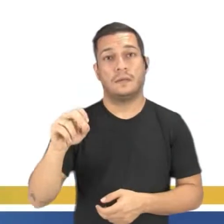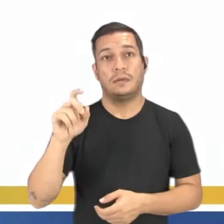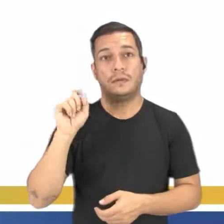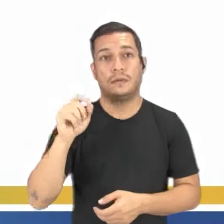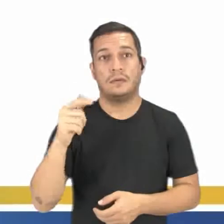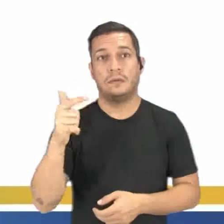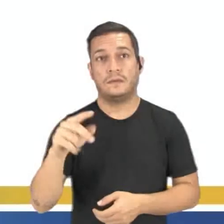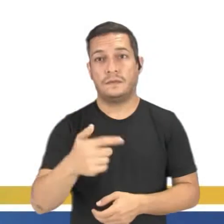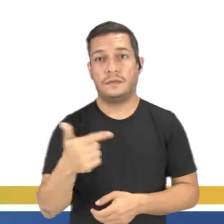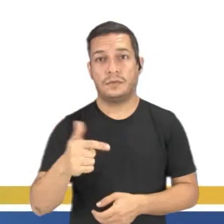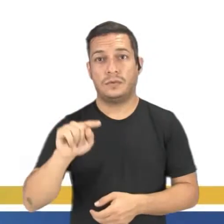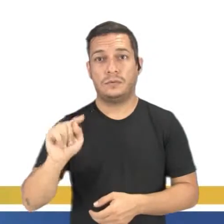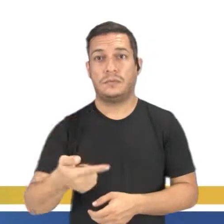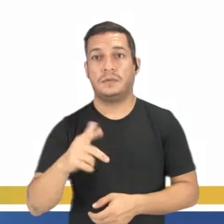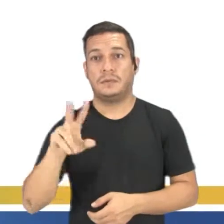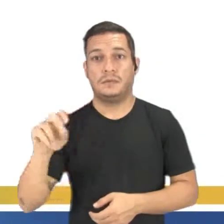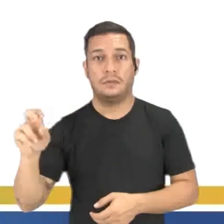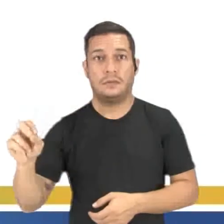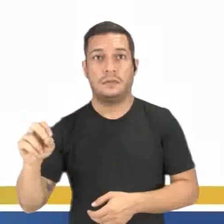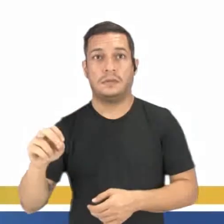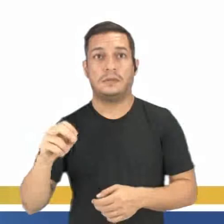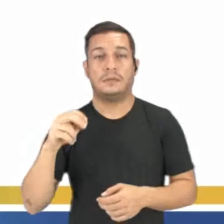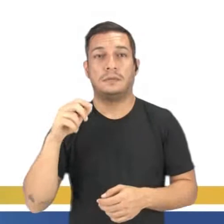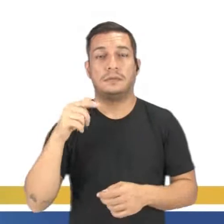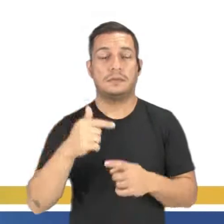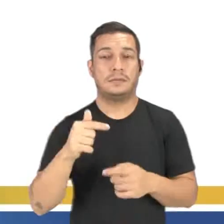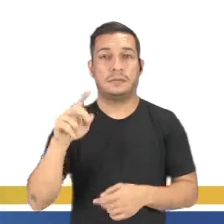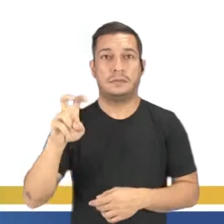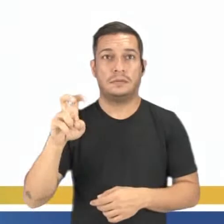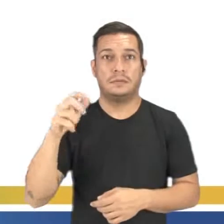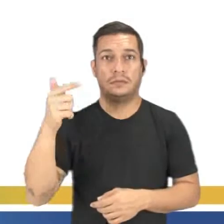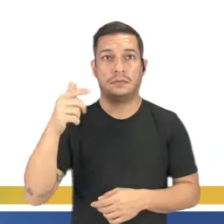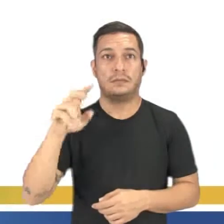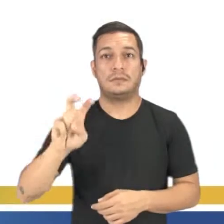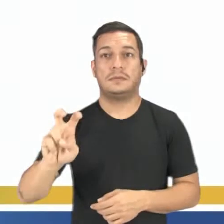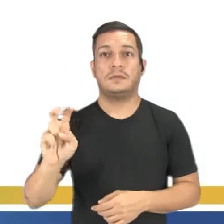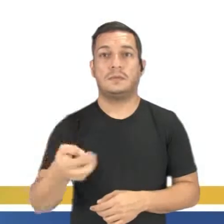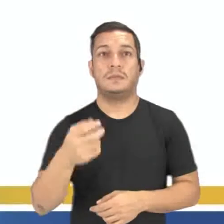dará 22.500, 75 ao quadrado nos dará